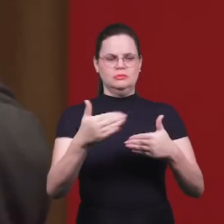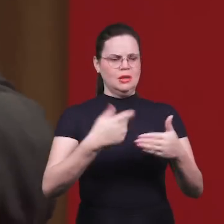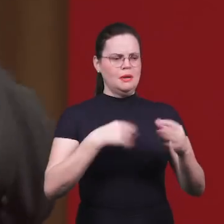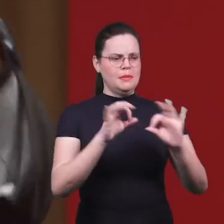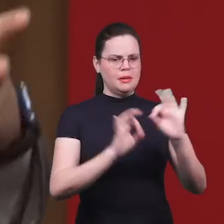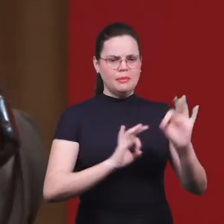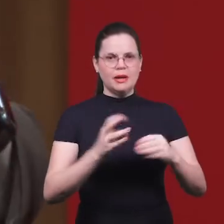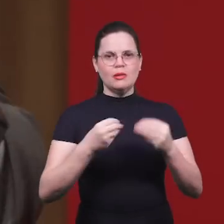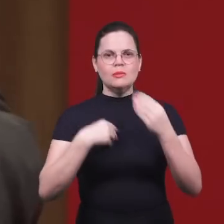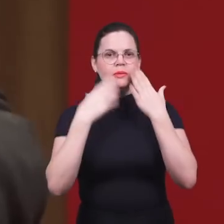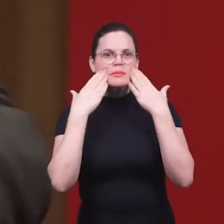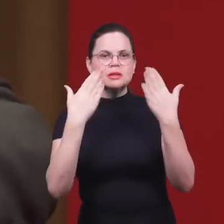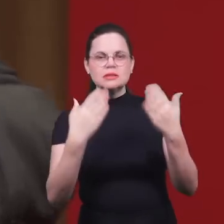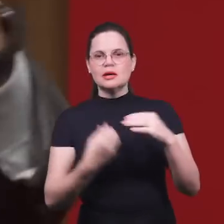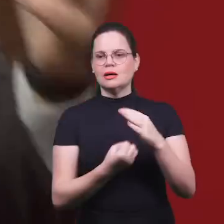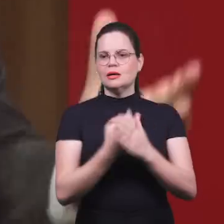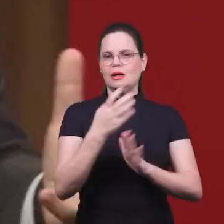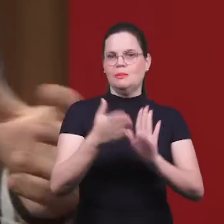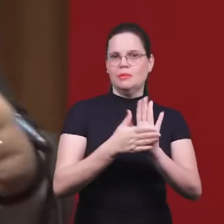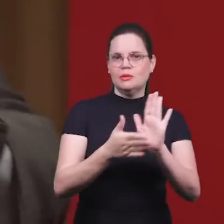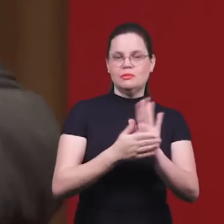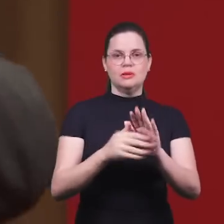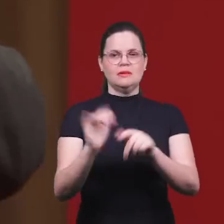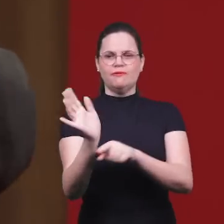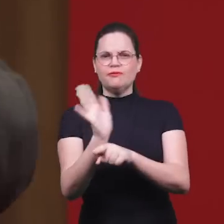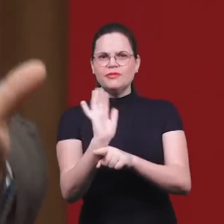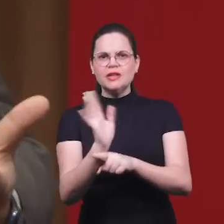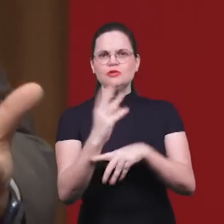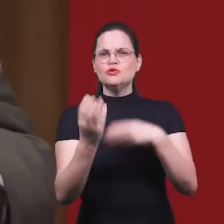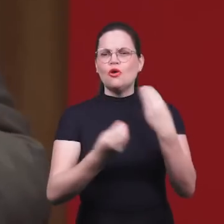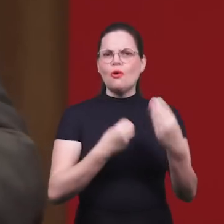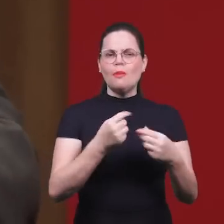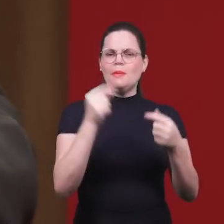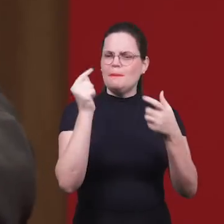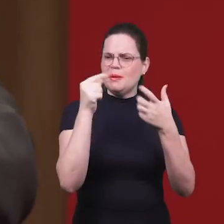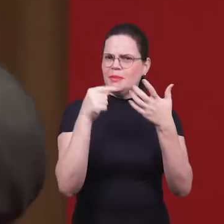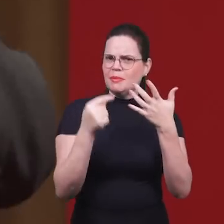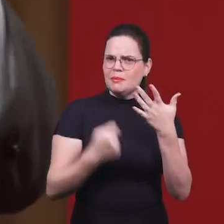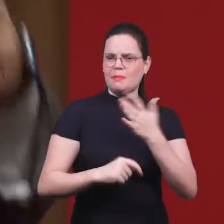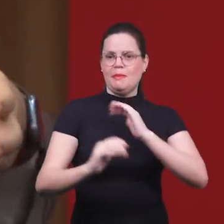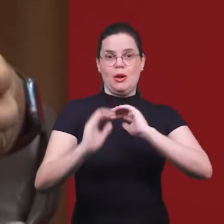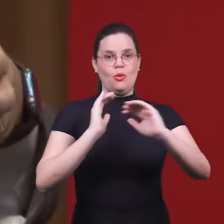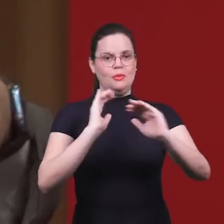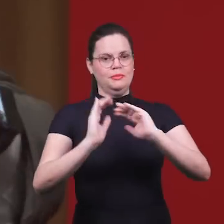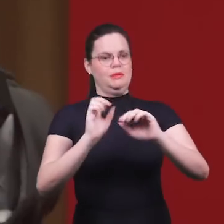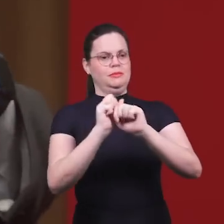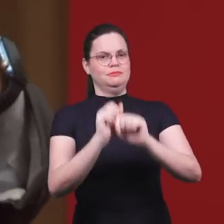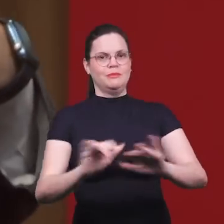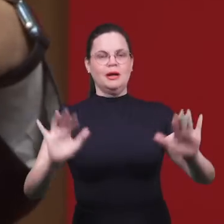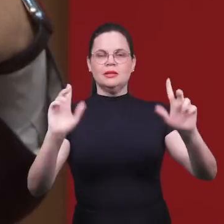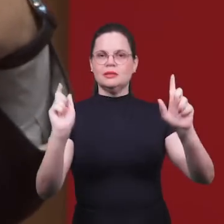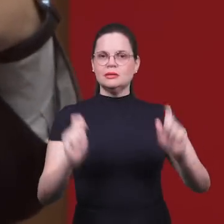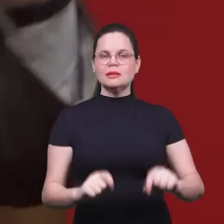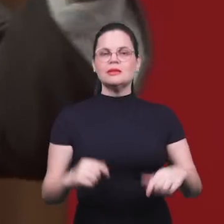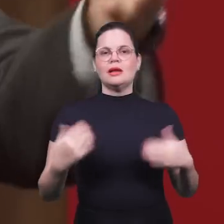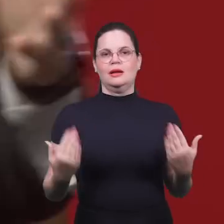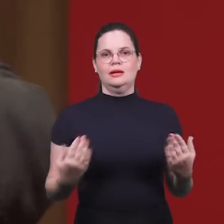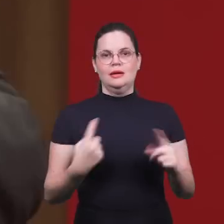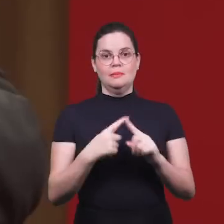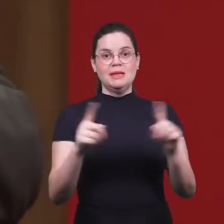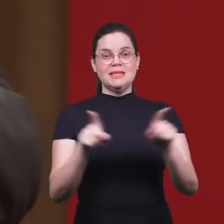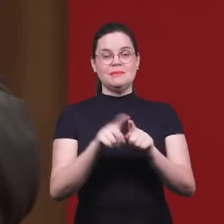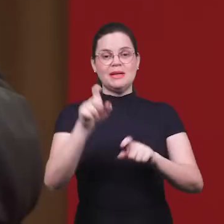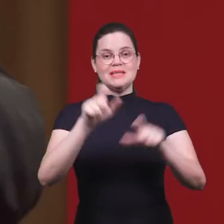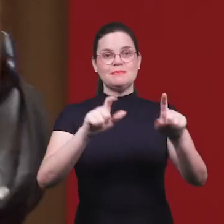apresentar, criar uma proposta, criar um vídeo, se comunicar com as pessoas, mas principalmente como ele vai ser